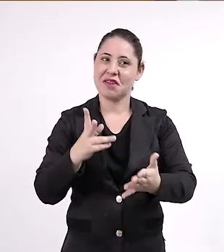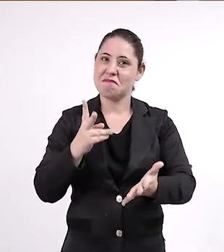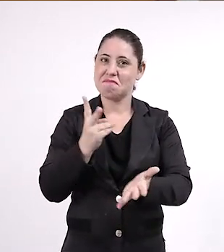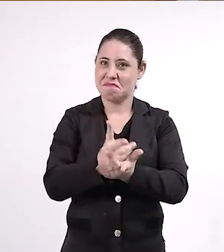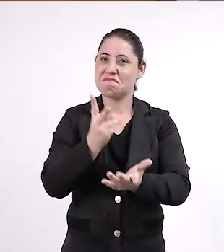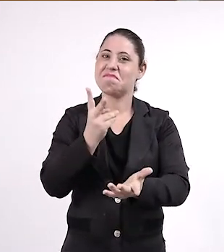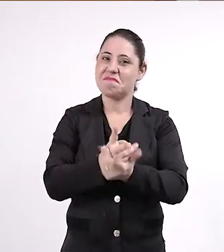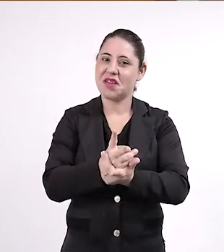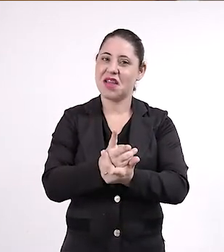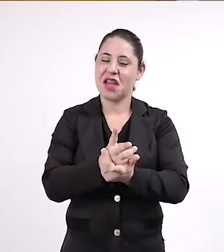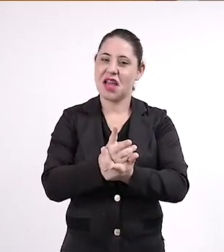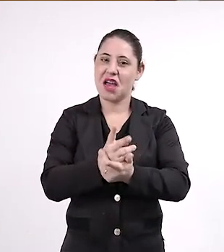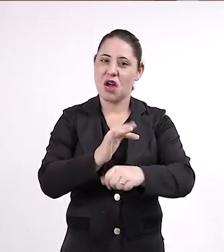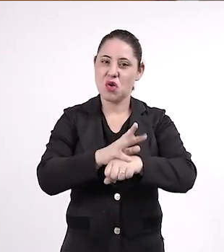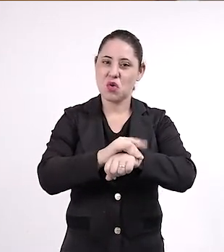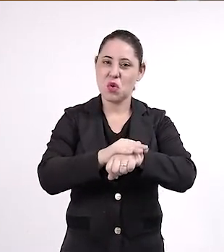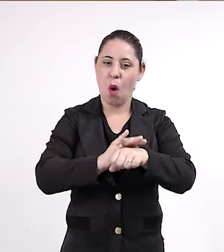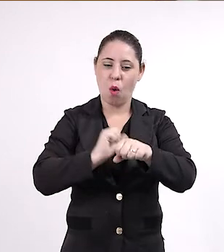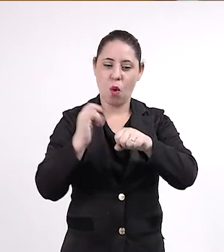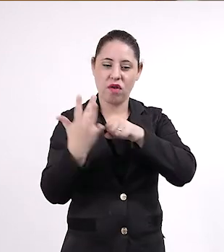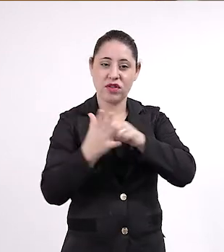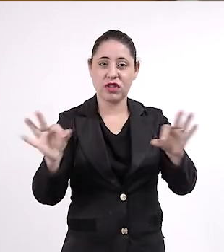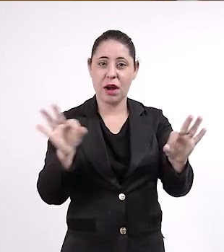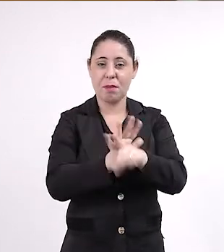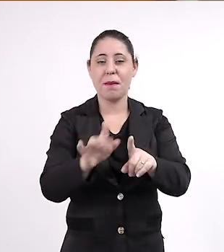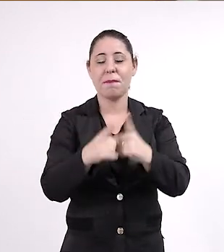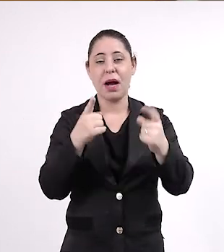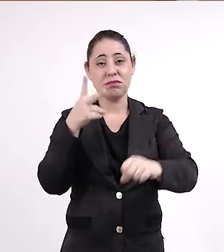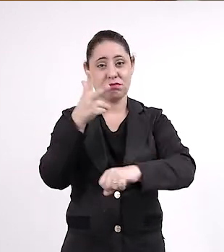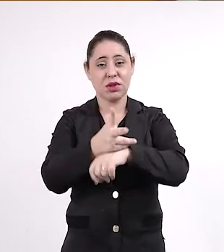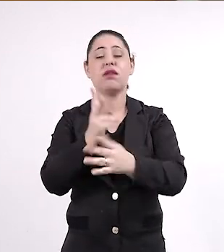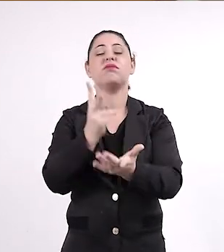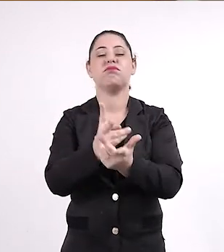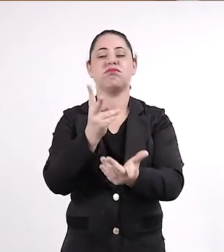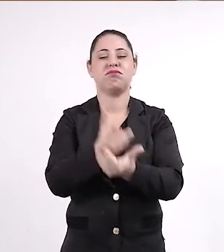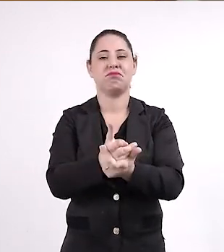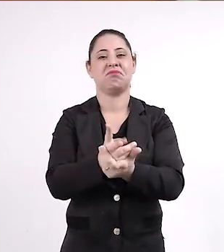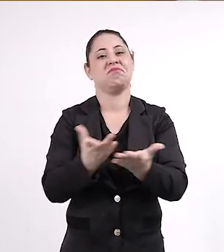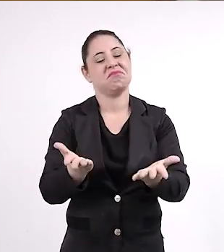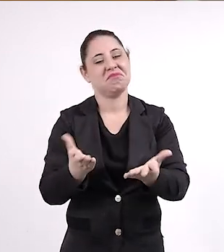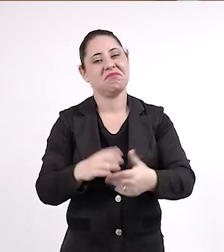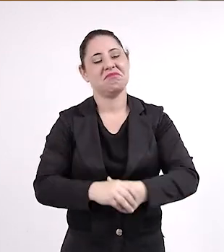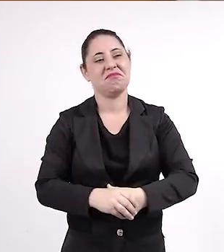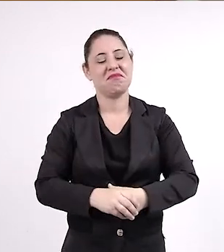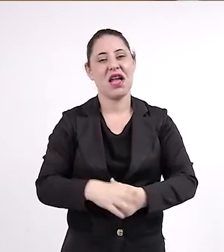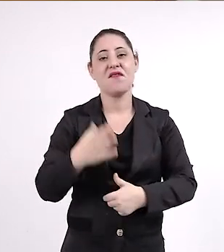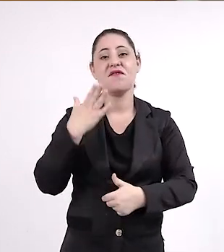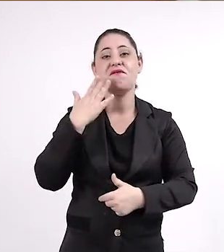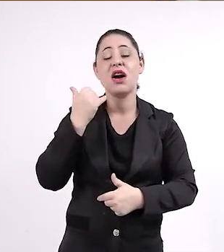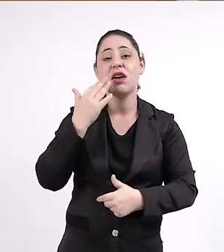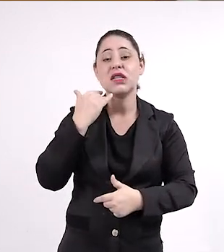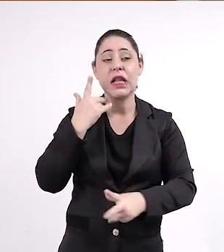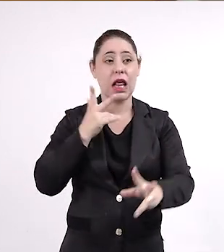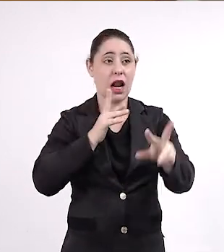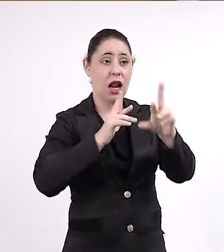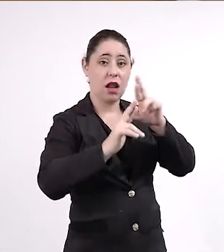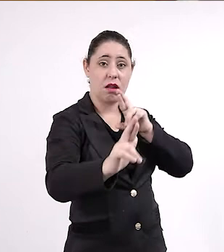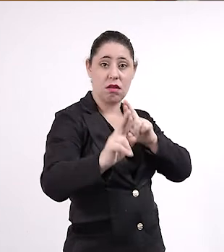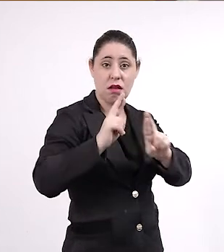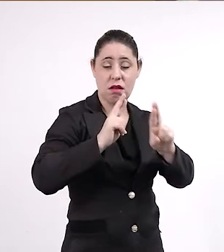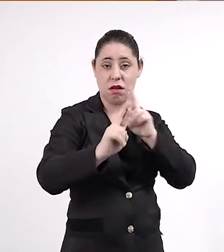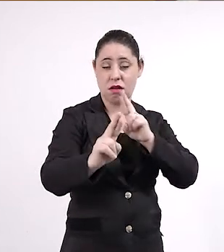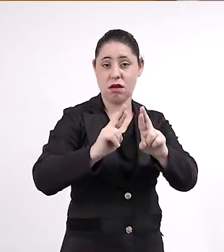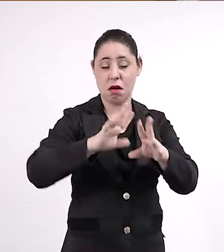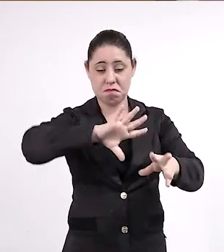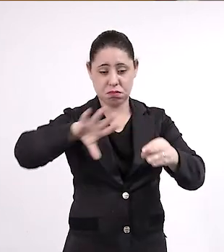mas permanecerá. A pandemia passará, espero que seja o mais rápido possível. Mas essas facilidades de interação, eu